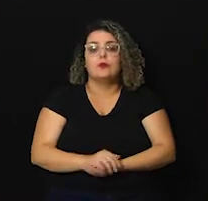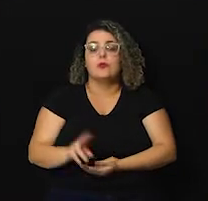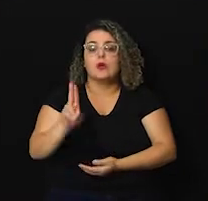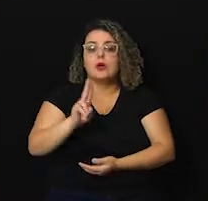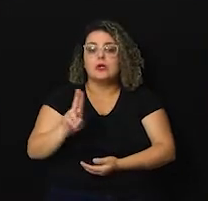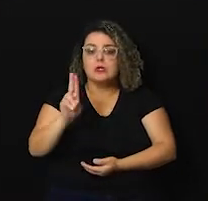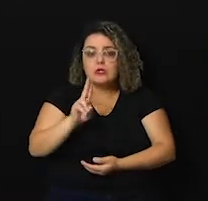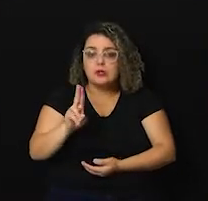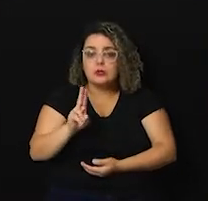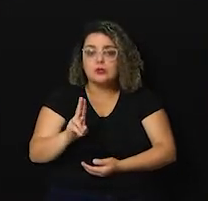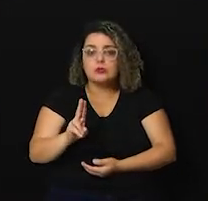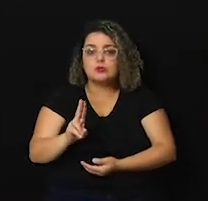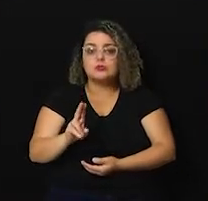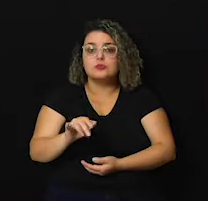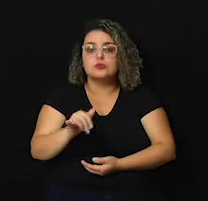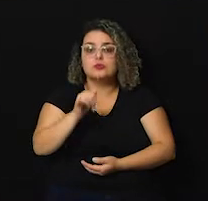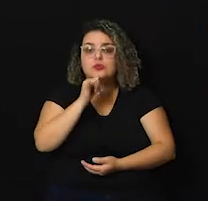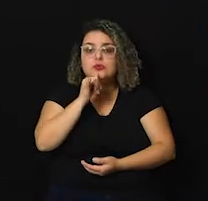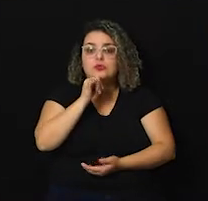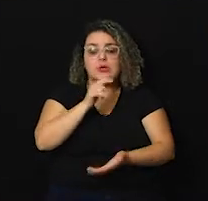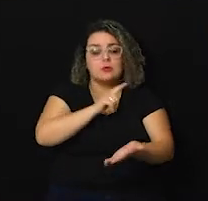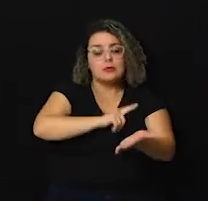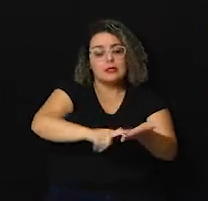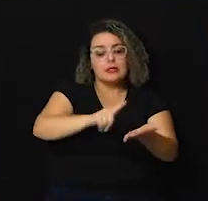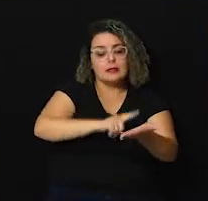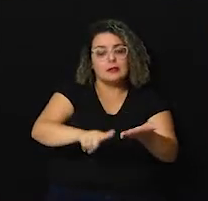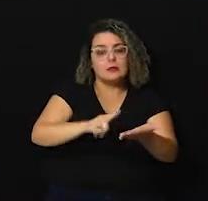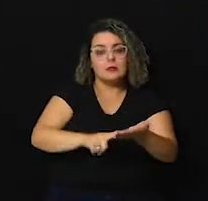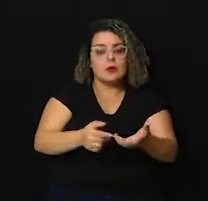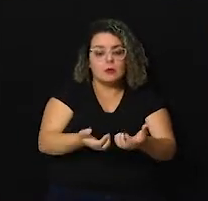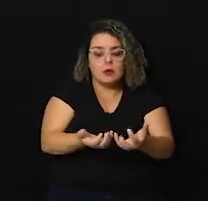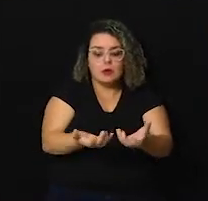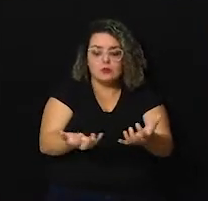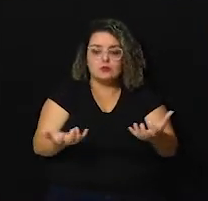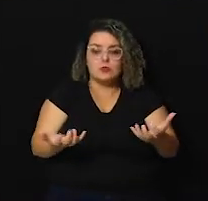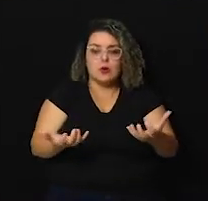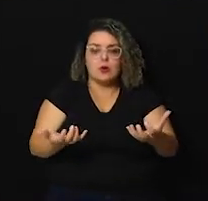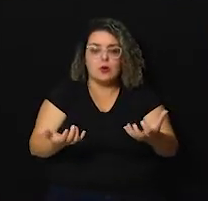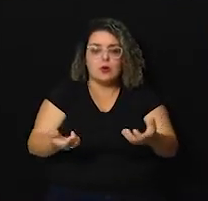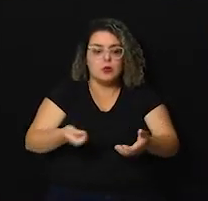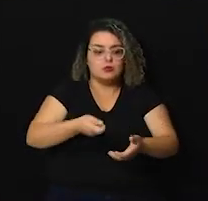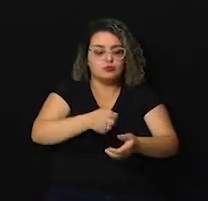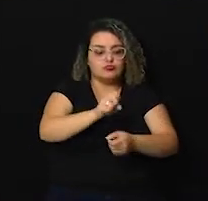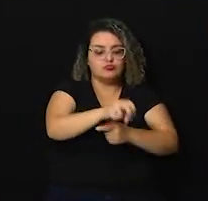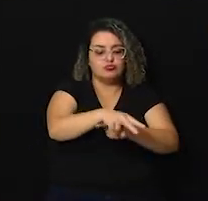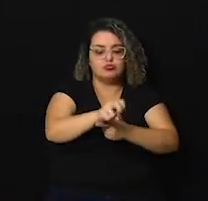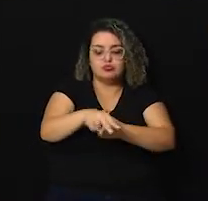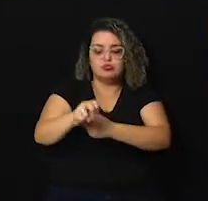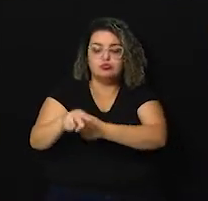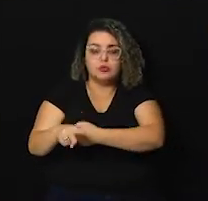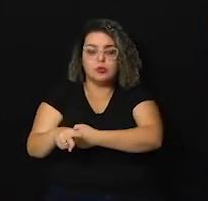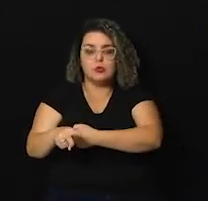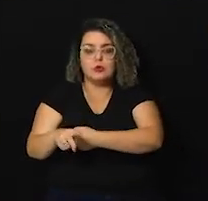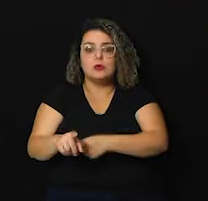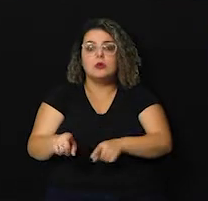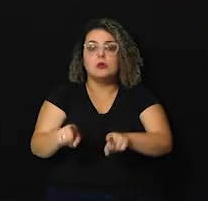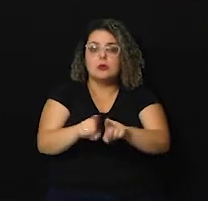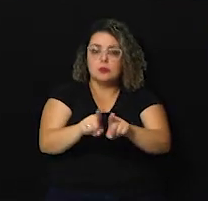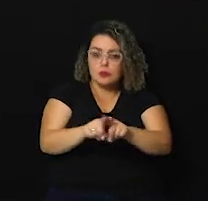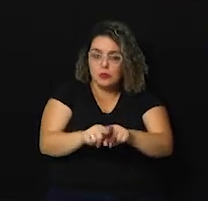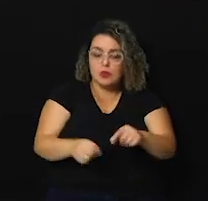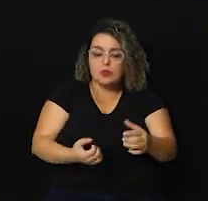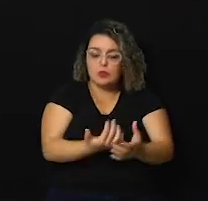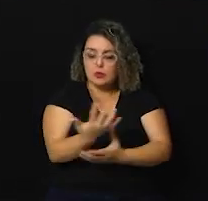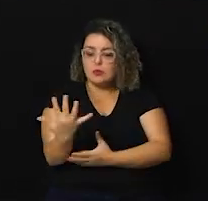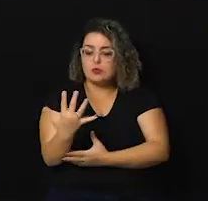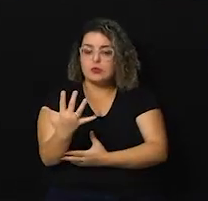para queimar, para fazer limpeza de terreno. Ele mata todas as plantas, menos a planta que está protegida geneticamente contra